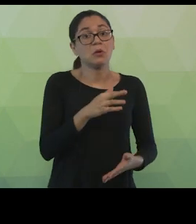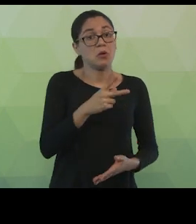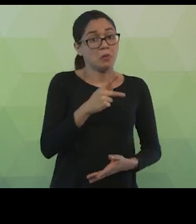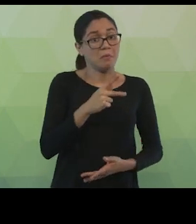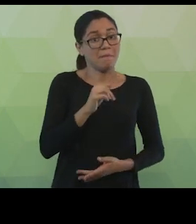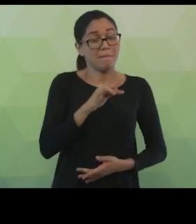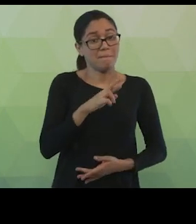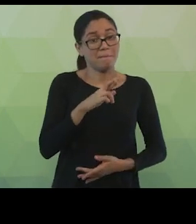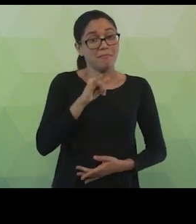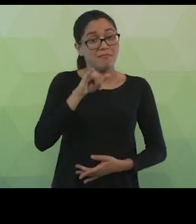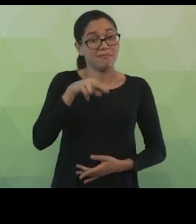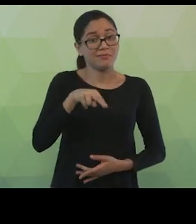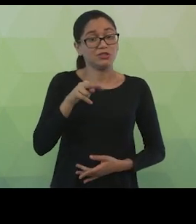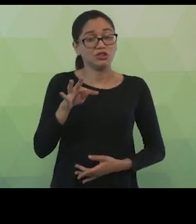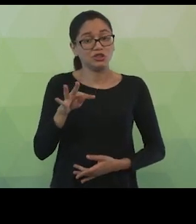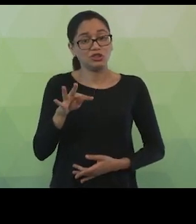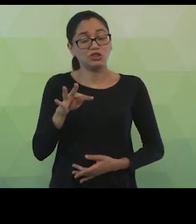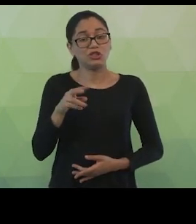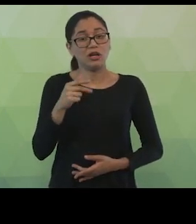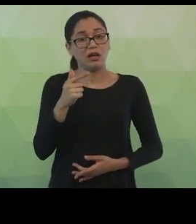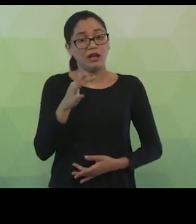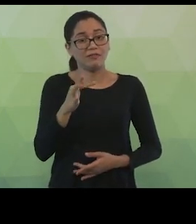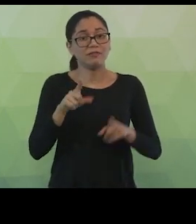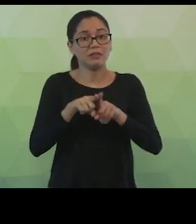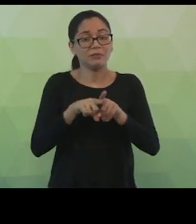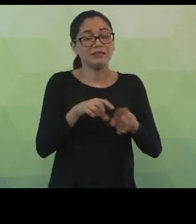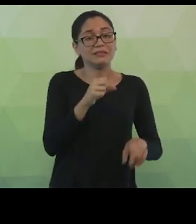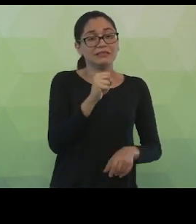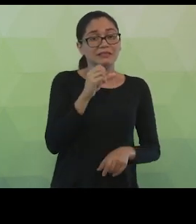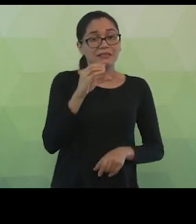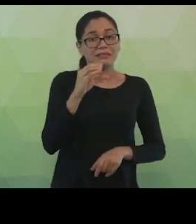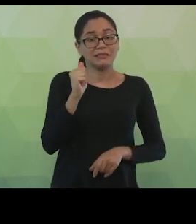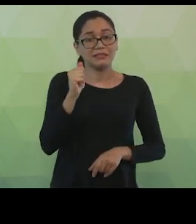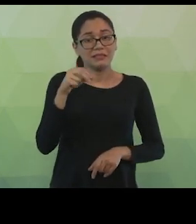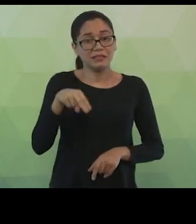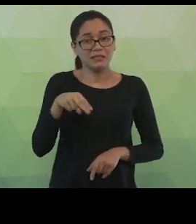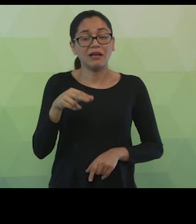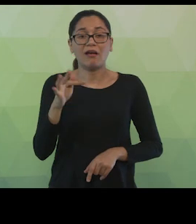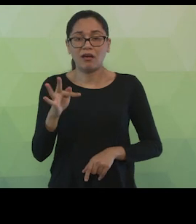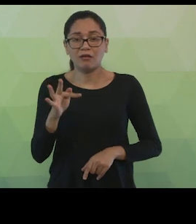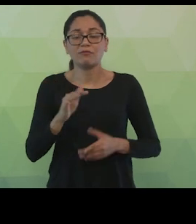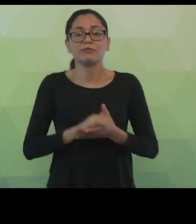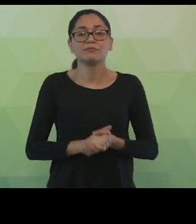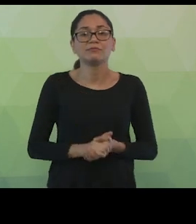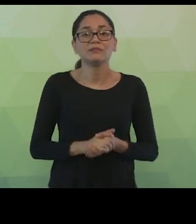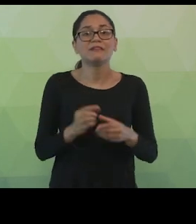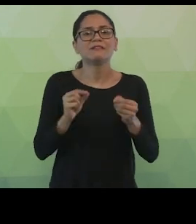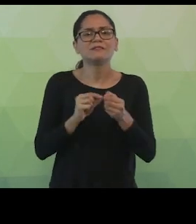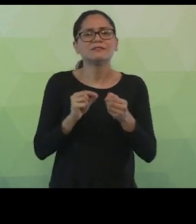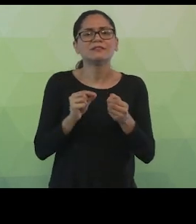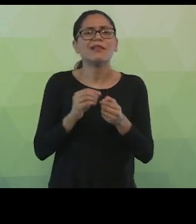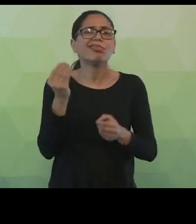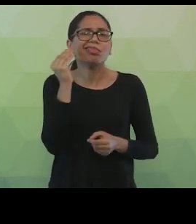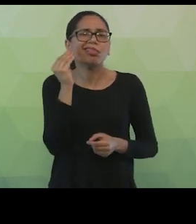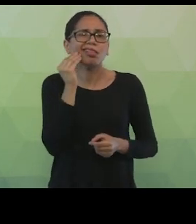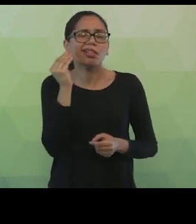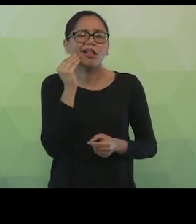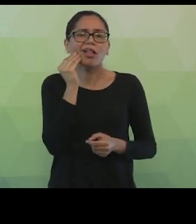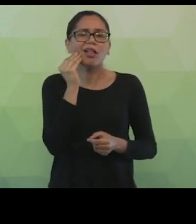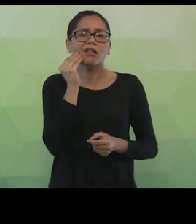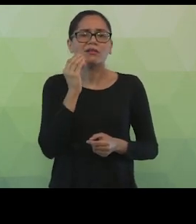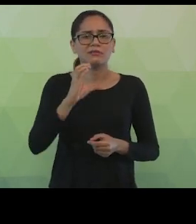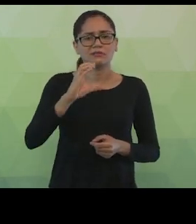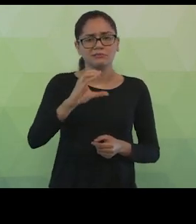printf e o scanf, vamos fazer alguns testes averiguando que a linguagem C é case